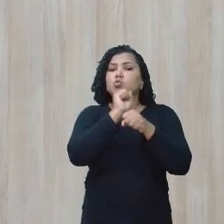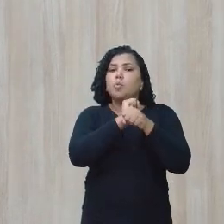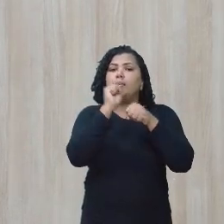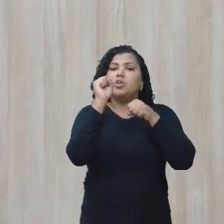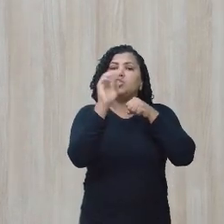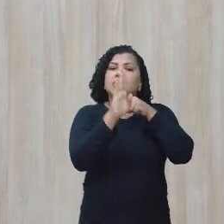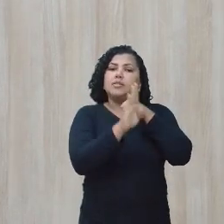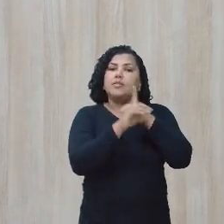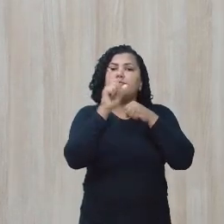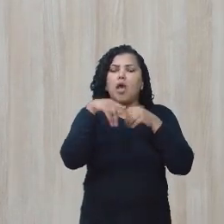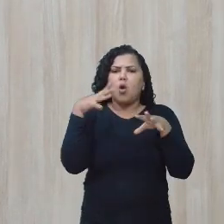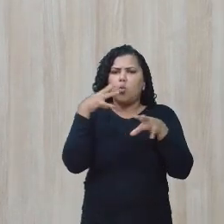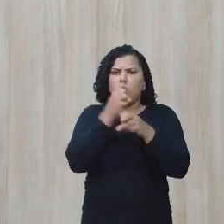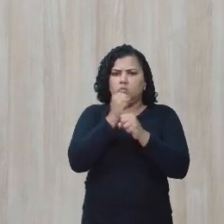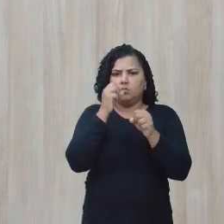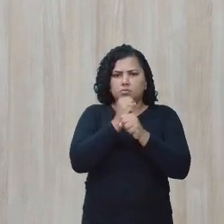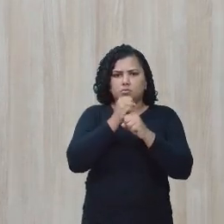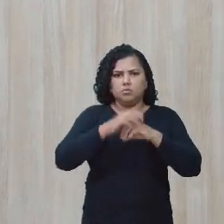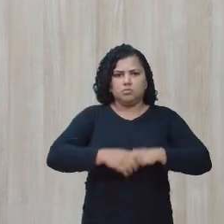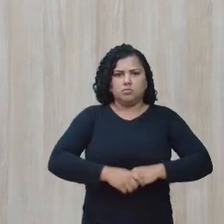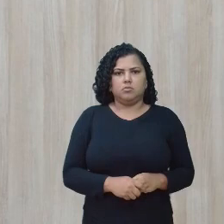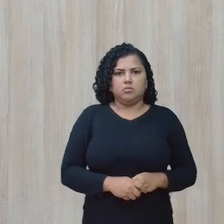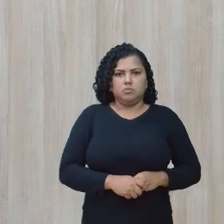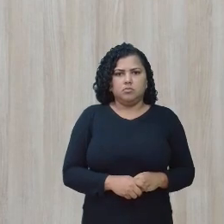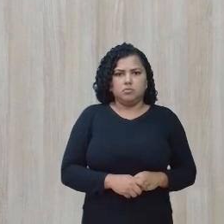e os incontáveis, que não tem plural,